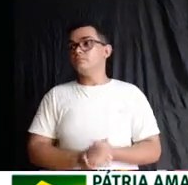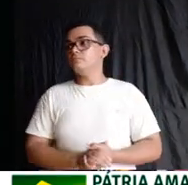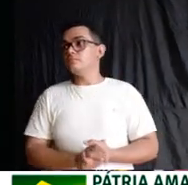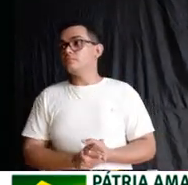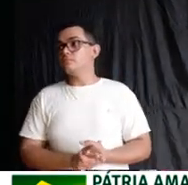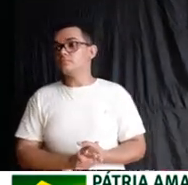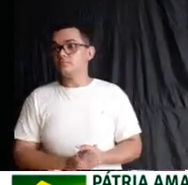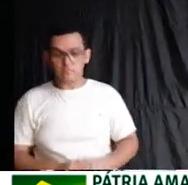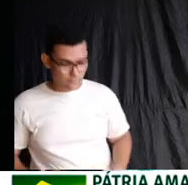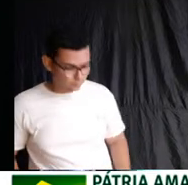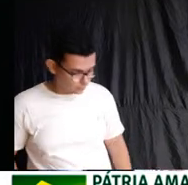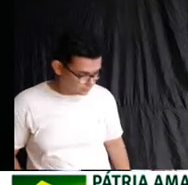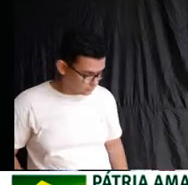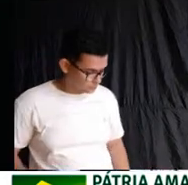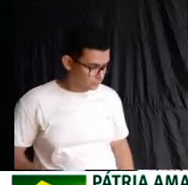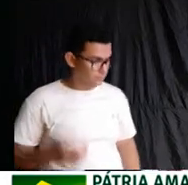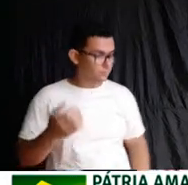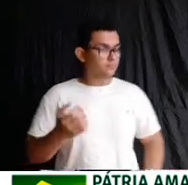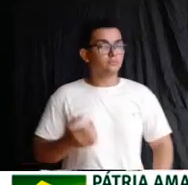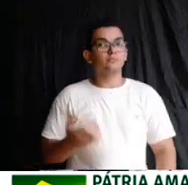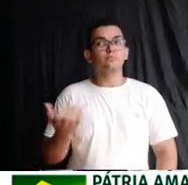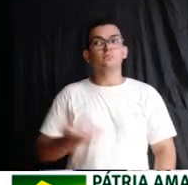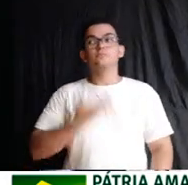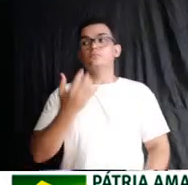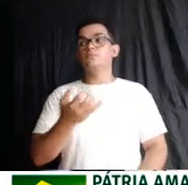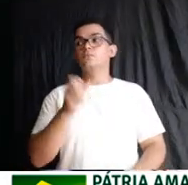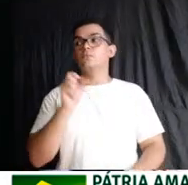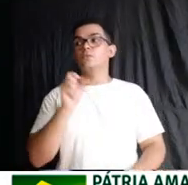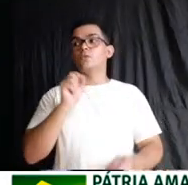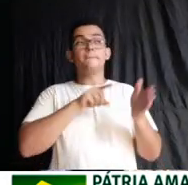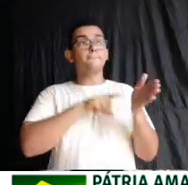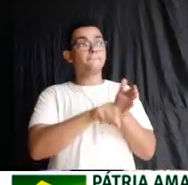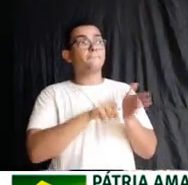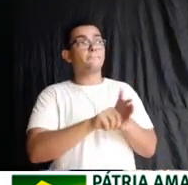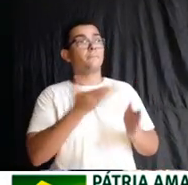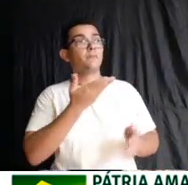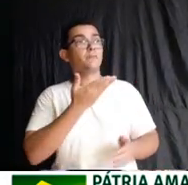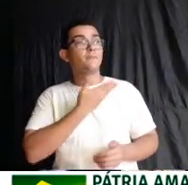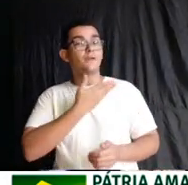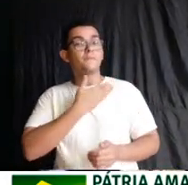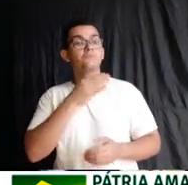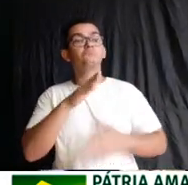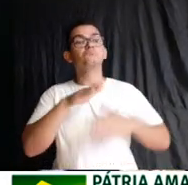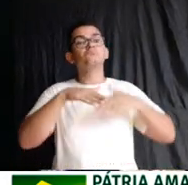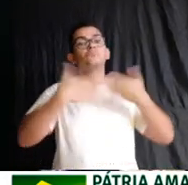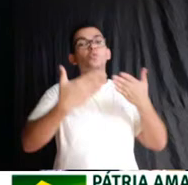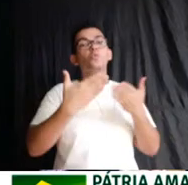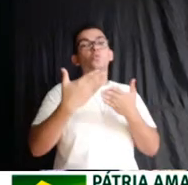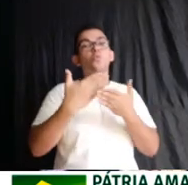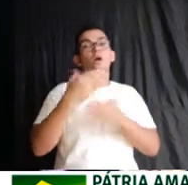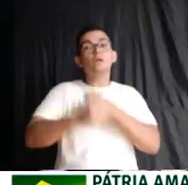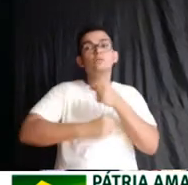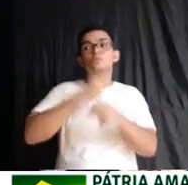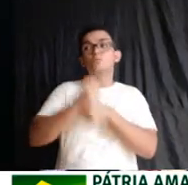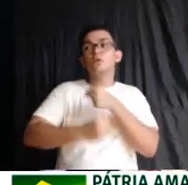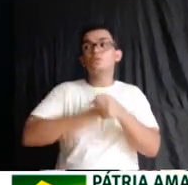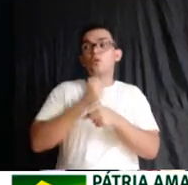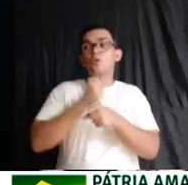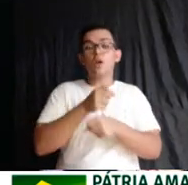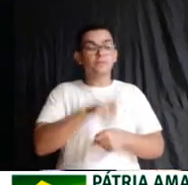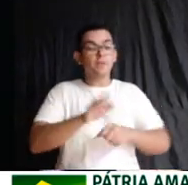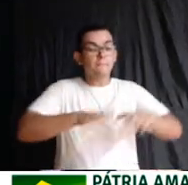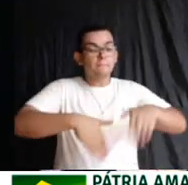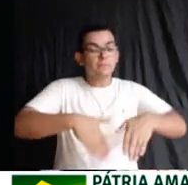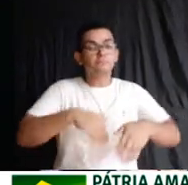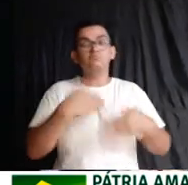Wagner. Ô, Wagner, quanto tempo tu toca esse carrão aí? Faz muito tempo já? Tem muitos anos que você toca